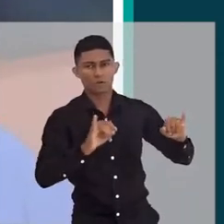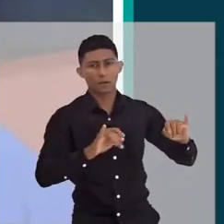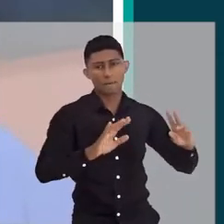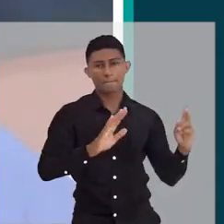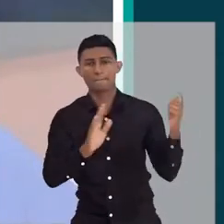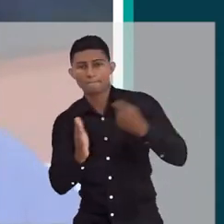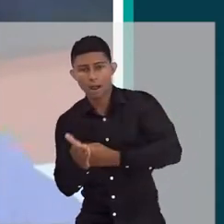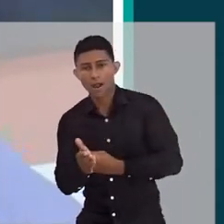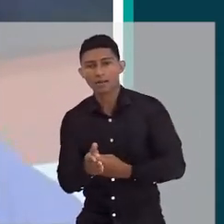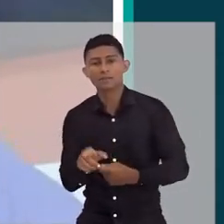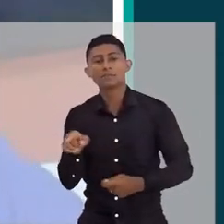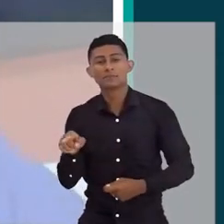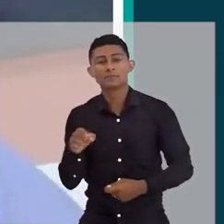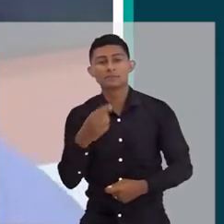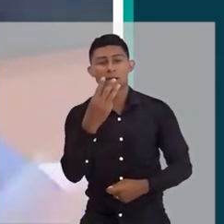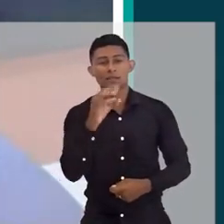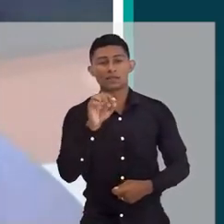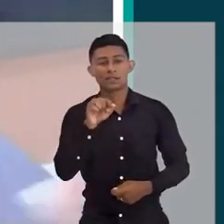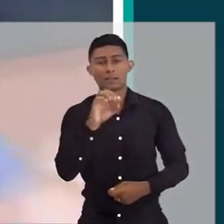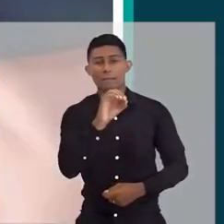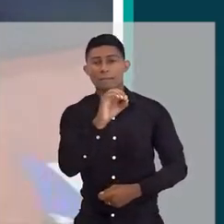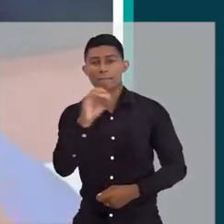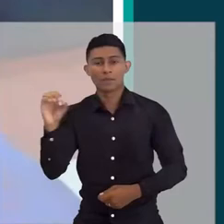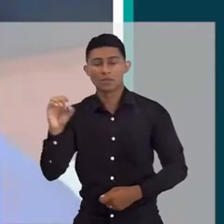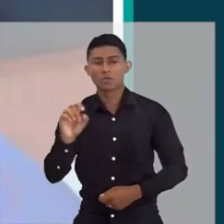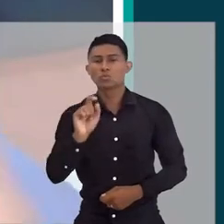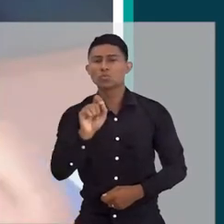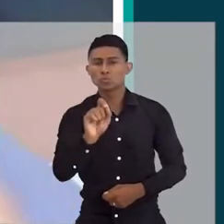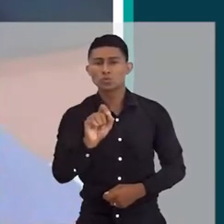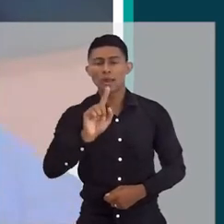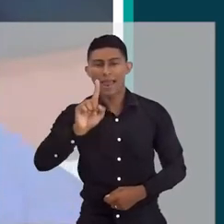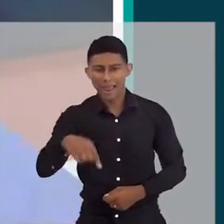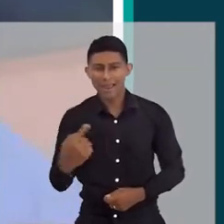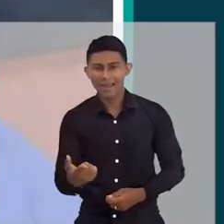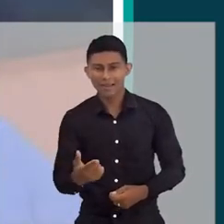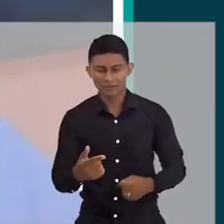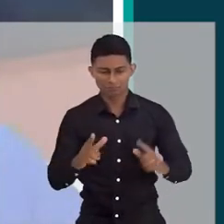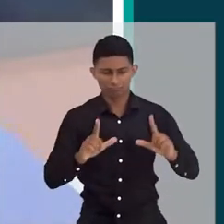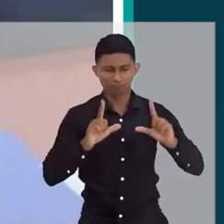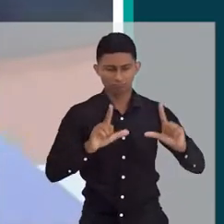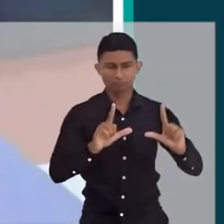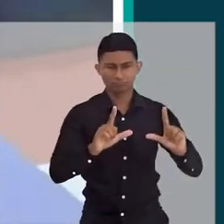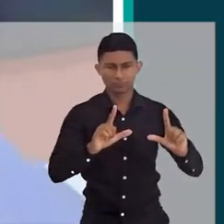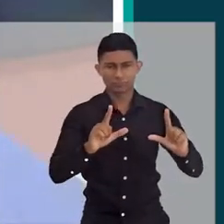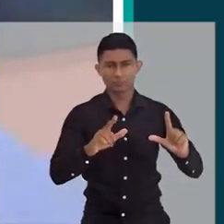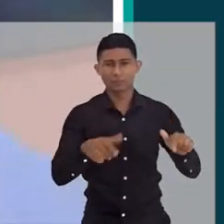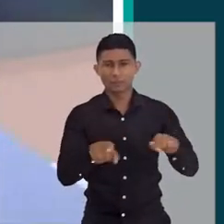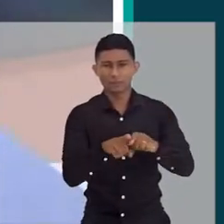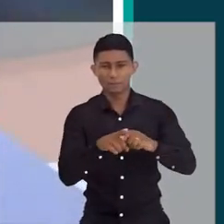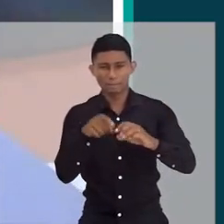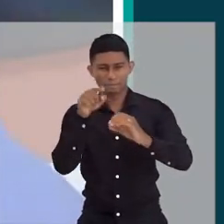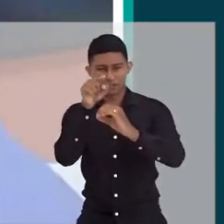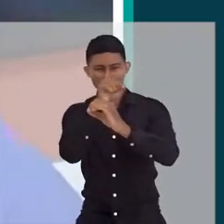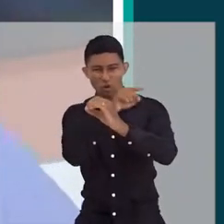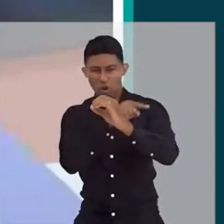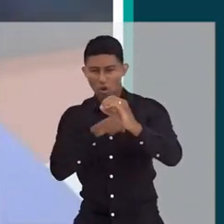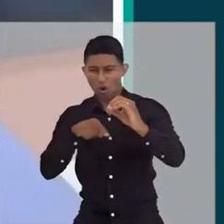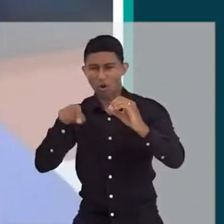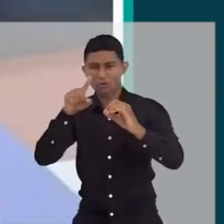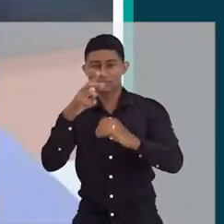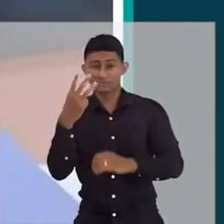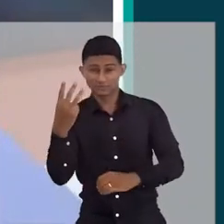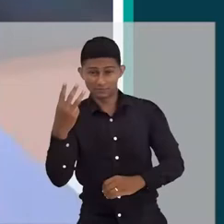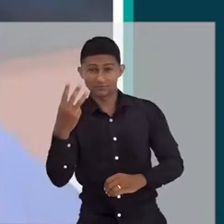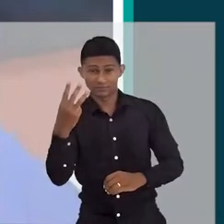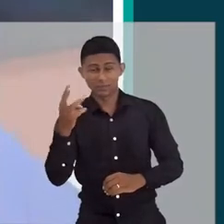30 mil, né? Que a publi, o que que é? Um feed, três stories, ou um acompanhamento de algum